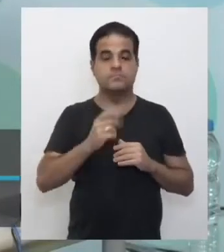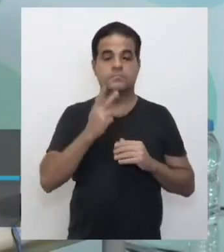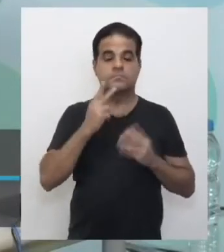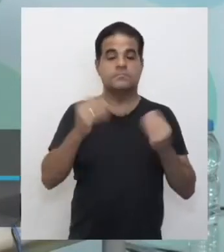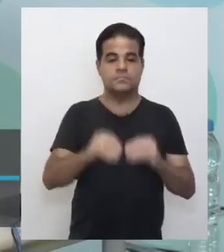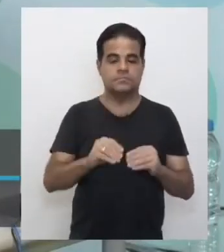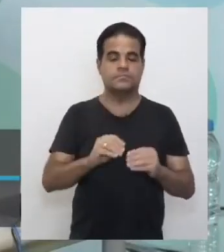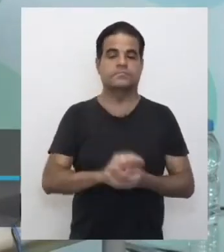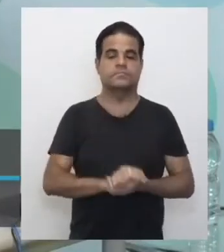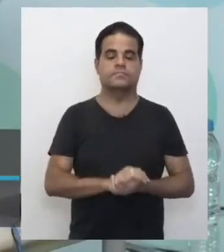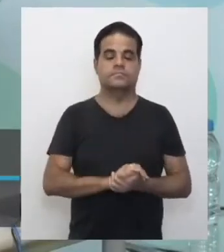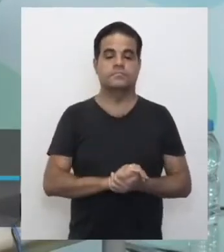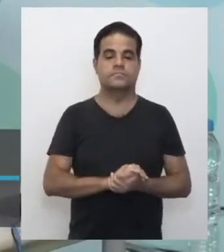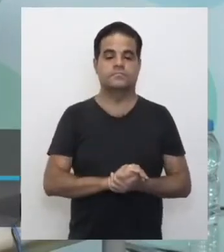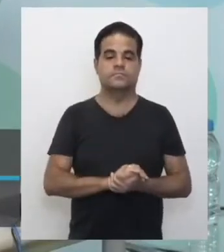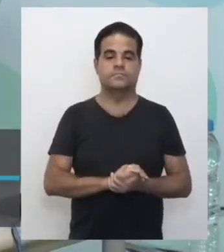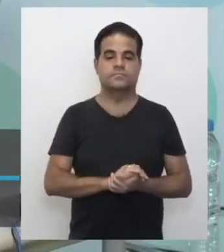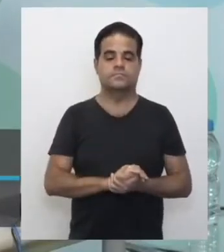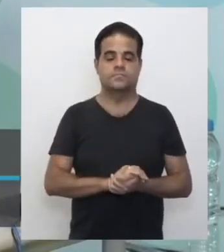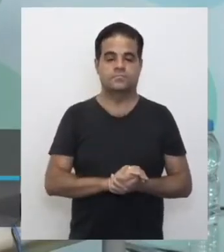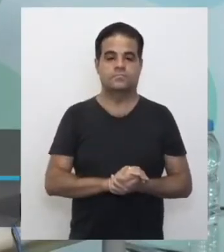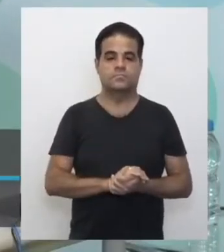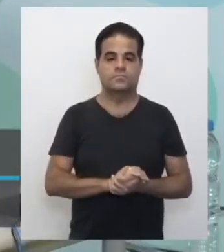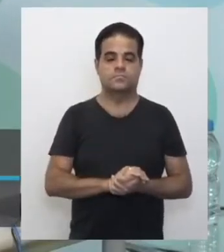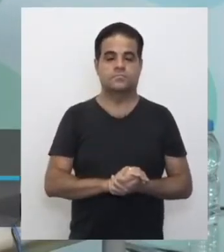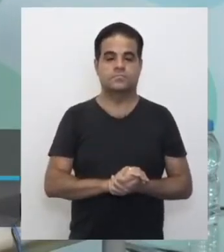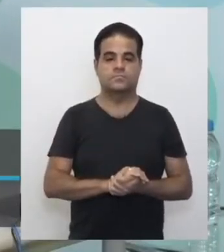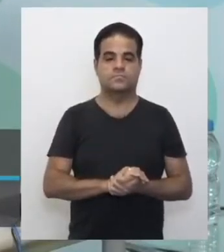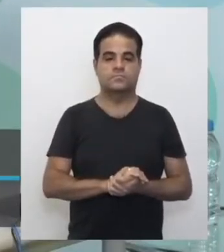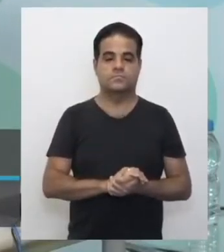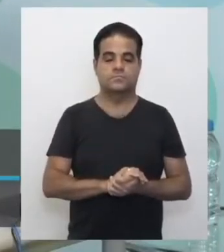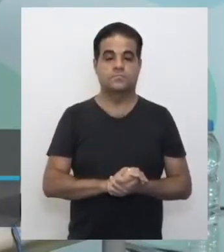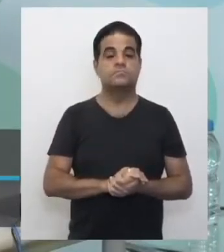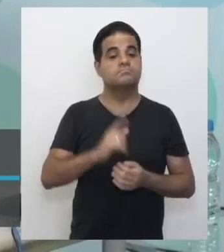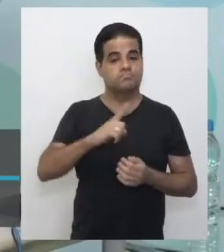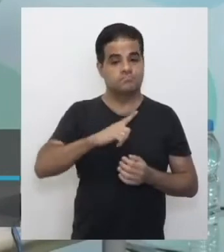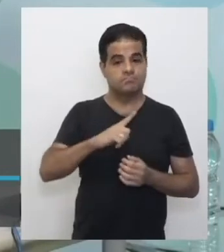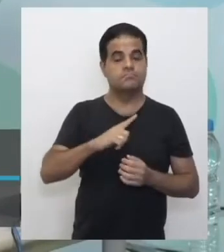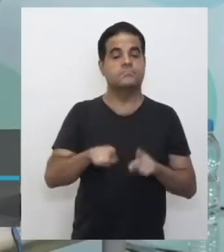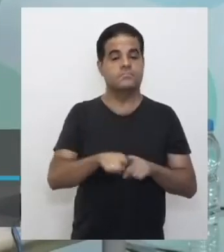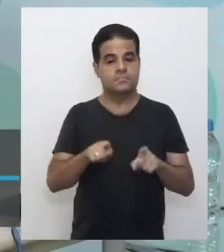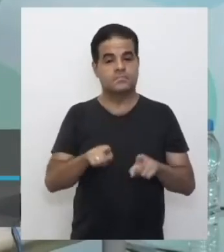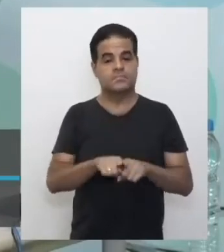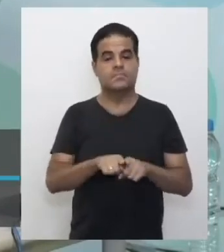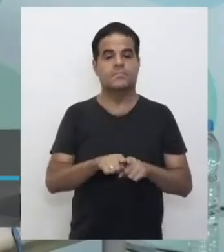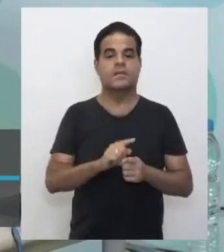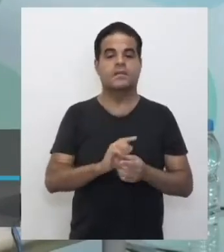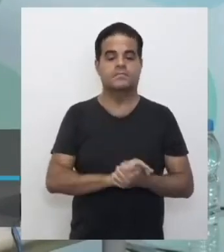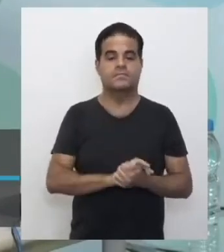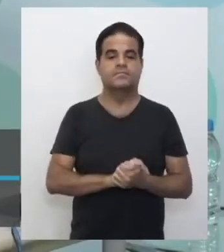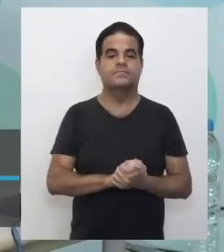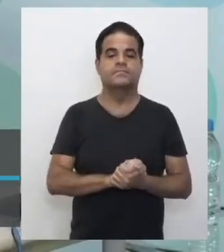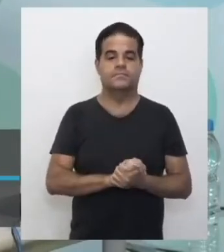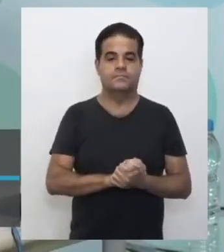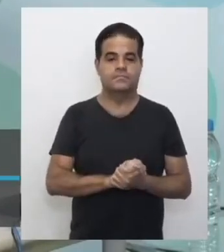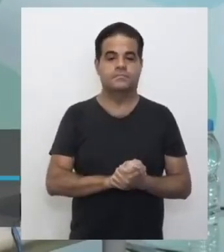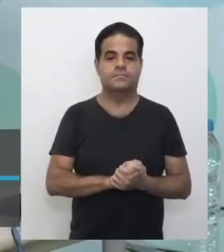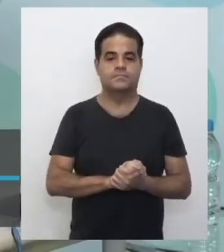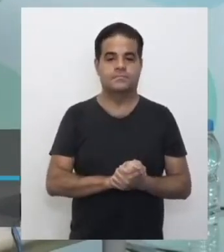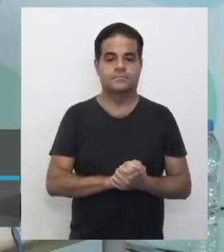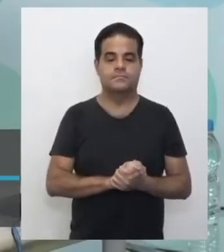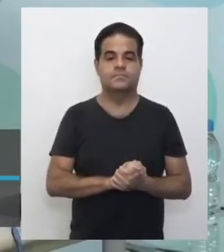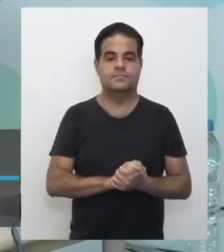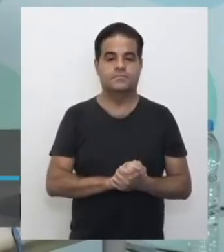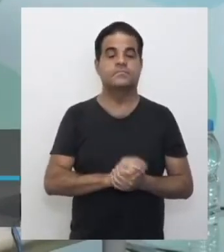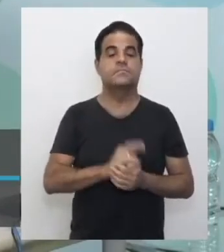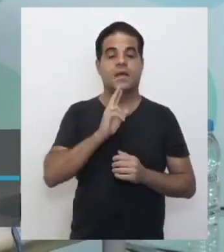stories that make people laugh because they are funny. E a gente tem aqui, number 1, short, number 2, laugh, number 3, funny, foi a